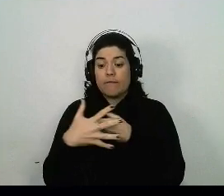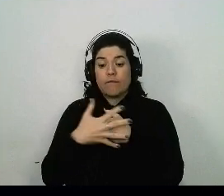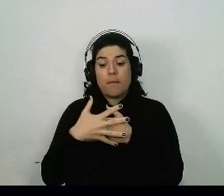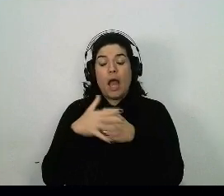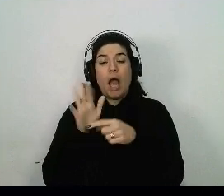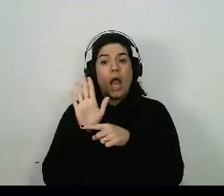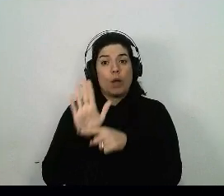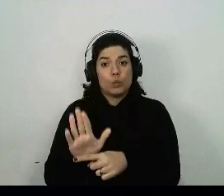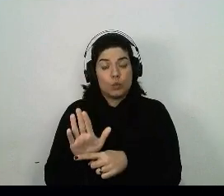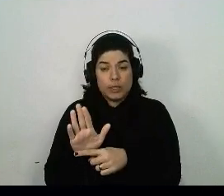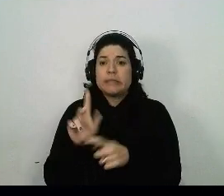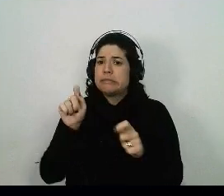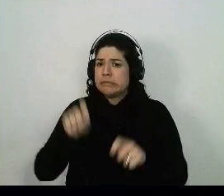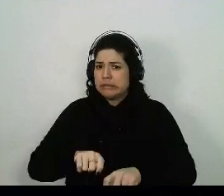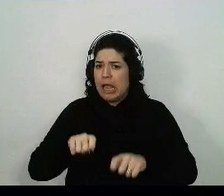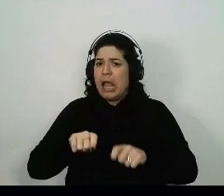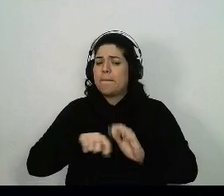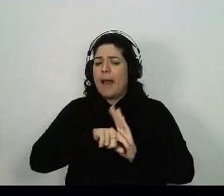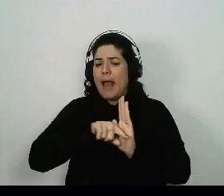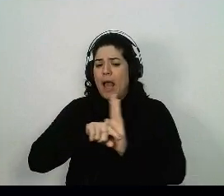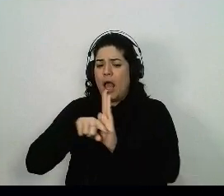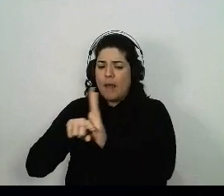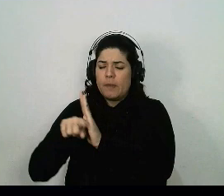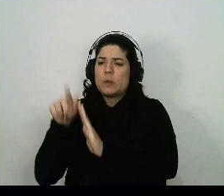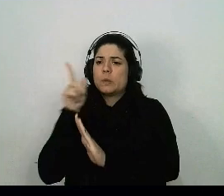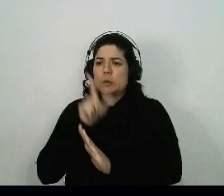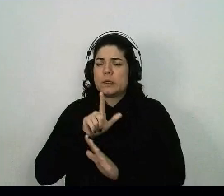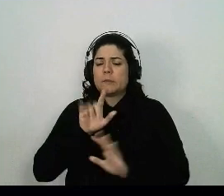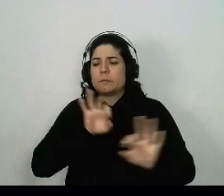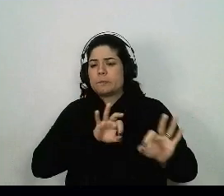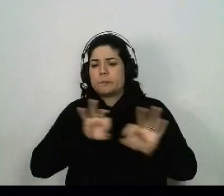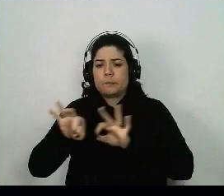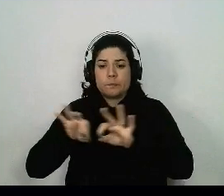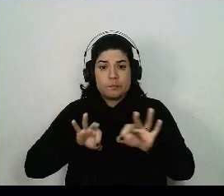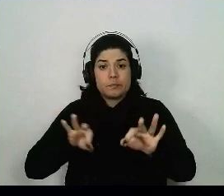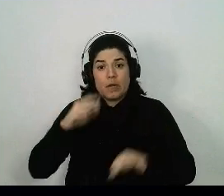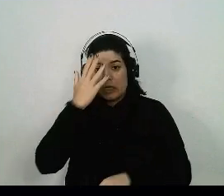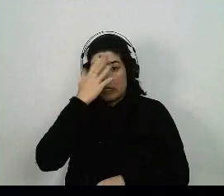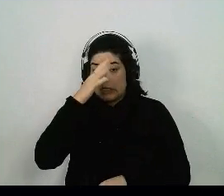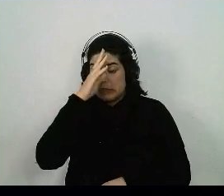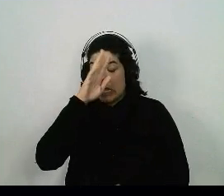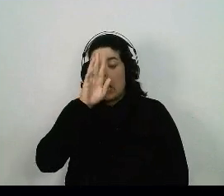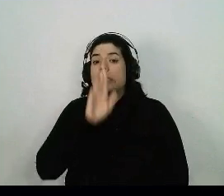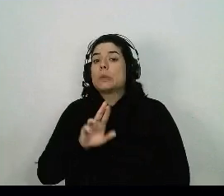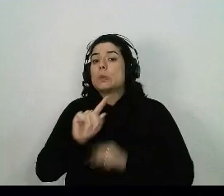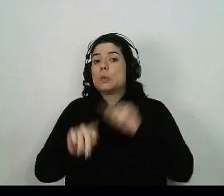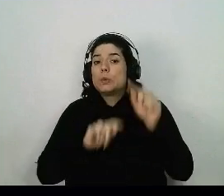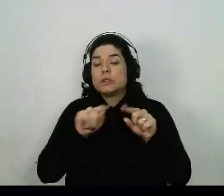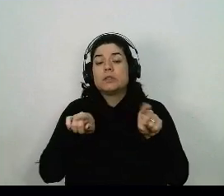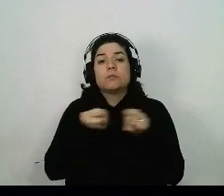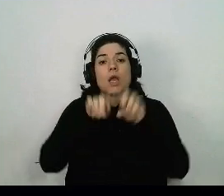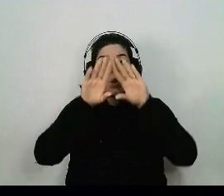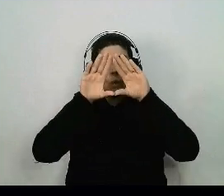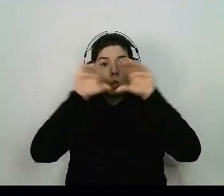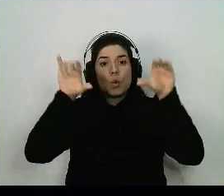a gente a mapear isso, né? Então, entender a razão e está associado à adoção de nuvem aos objetivos de negócio. Então, é